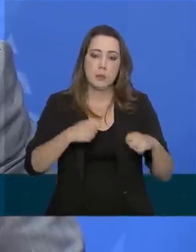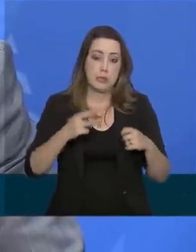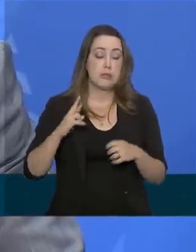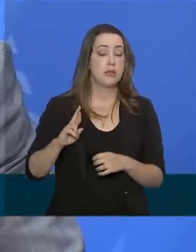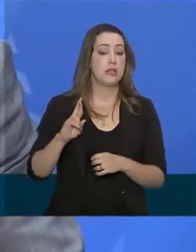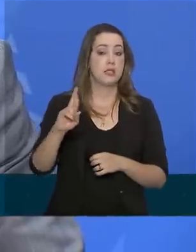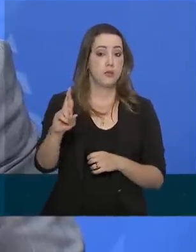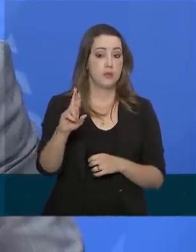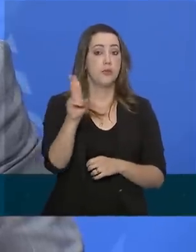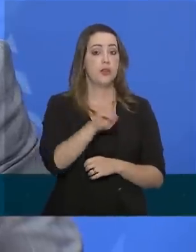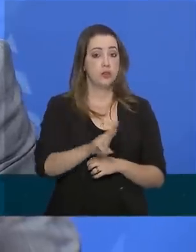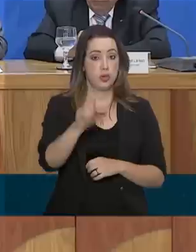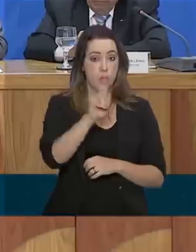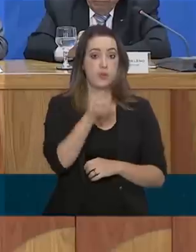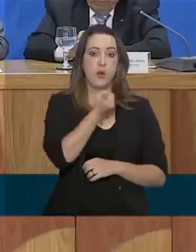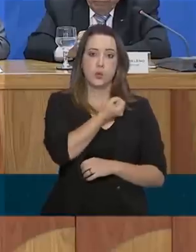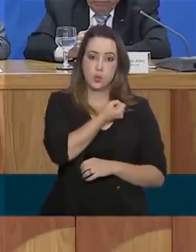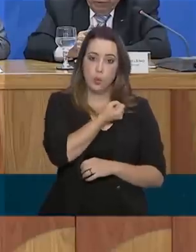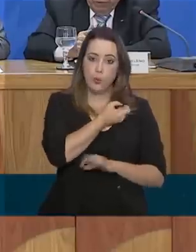informações